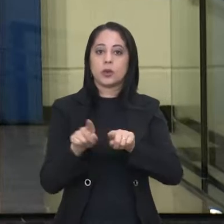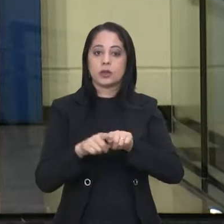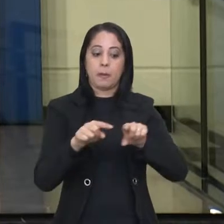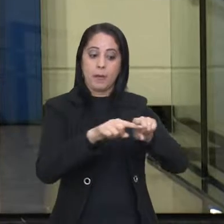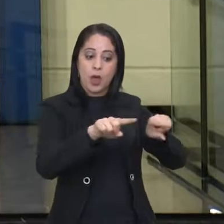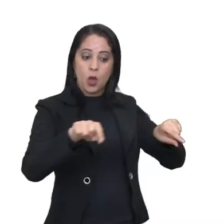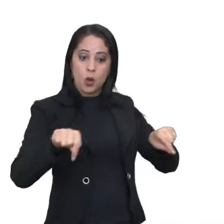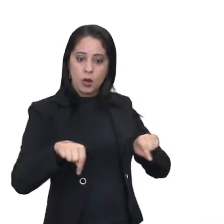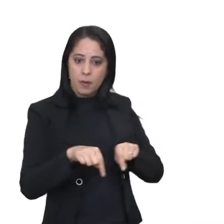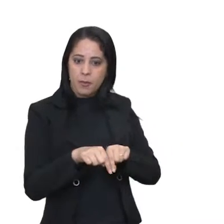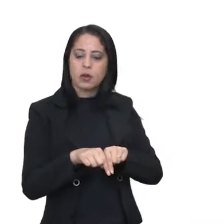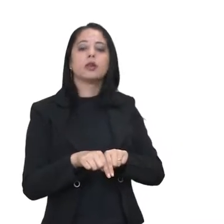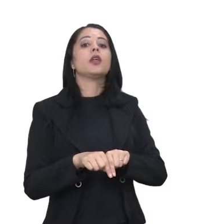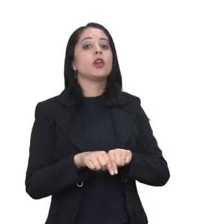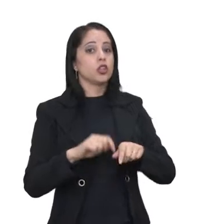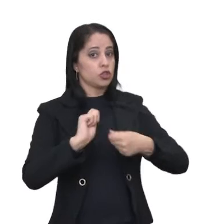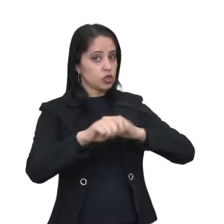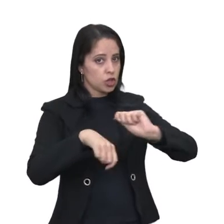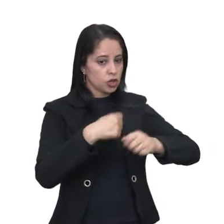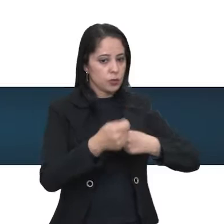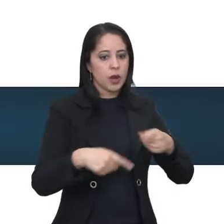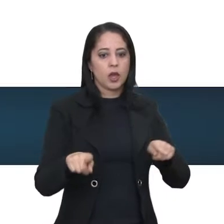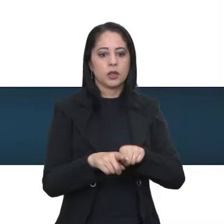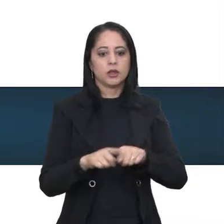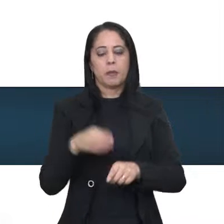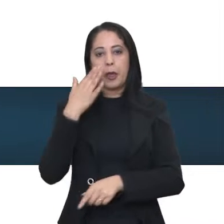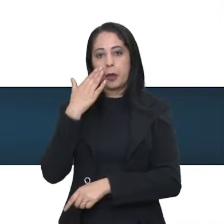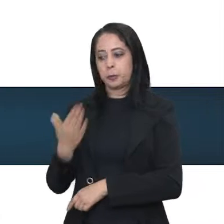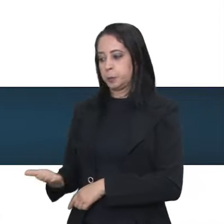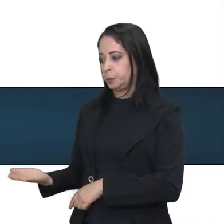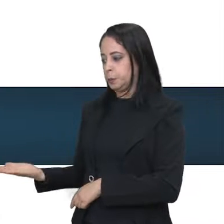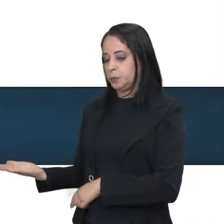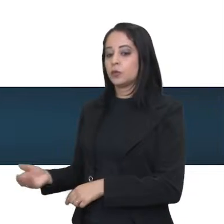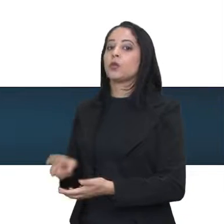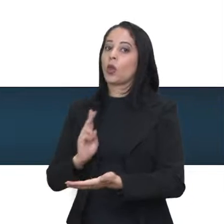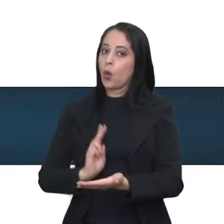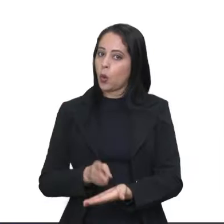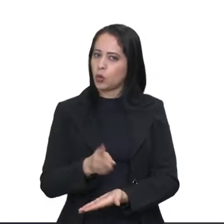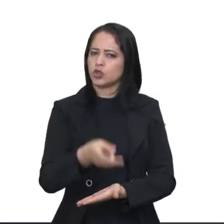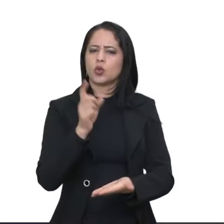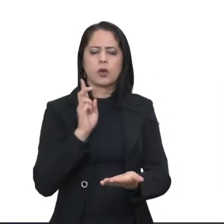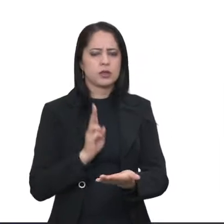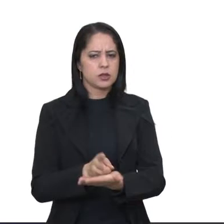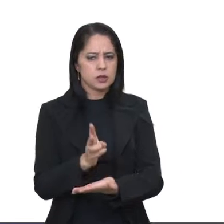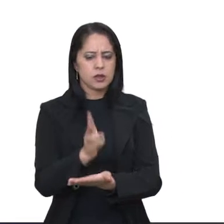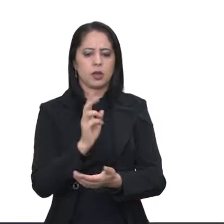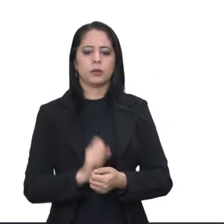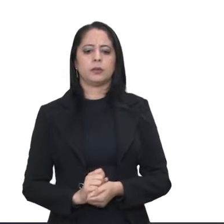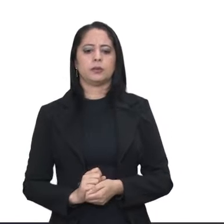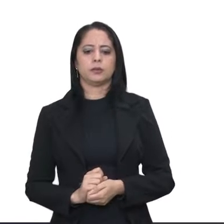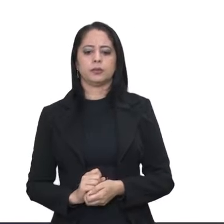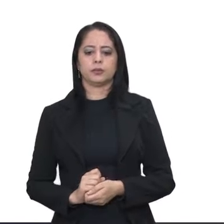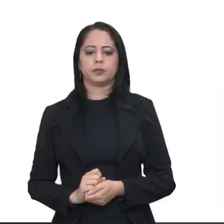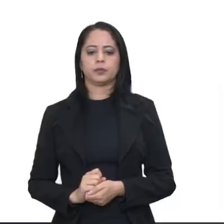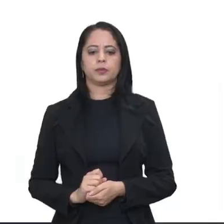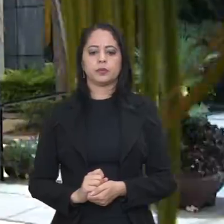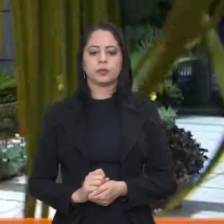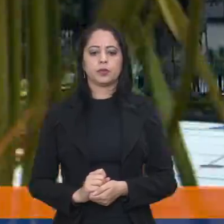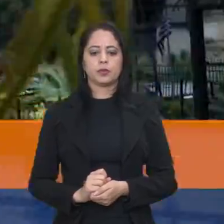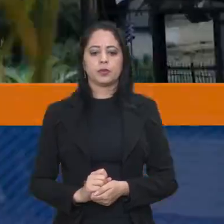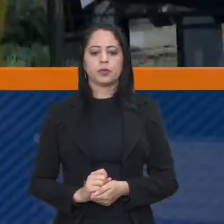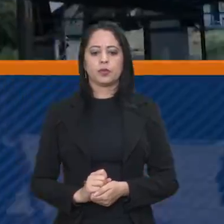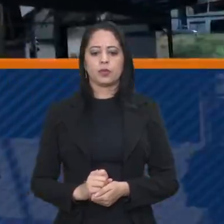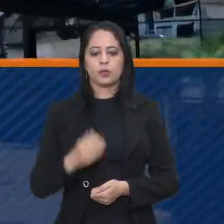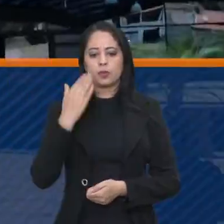e gabinetes, e também os serviços oferecidos pelos canais virtuais de atendimento, como a ouvidoria e o Fale Conosco.